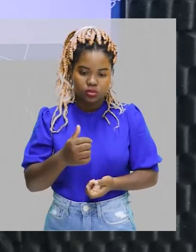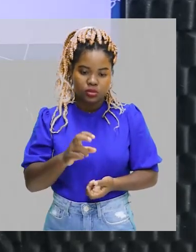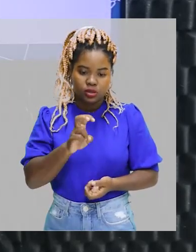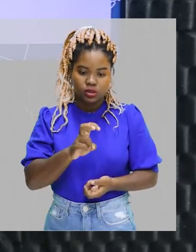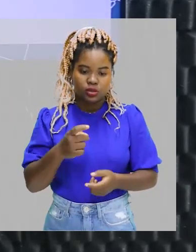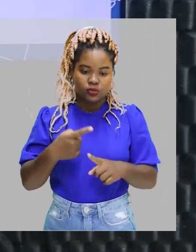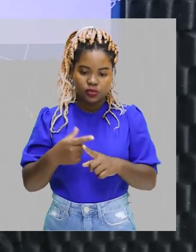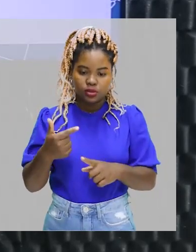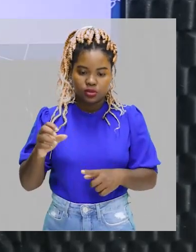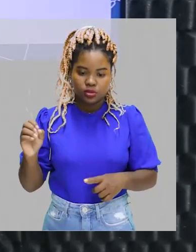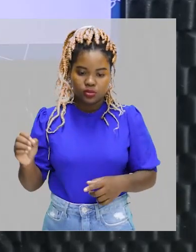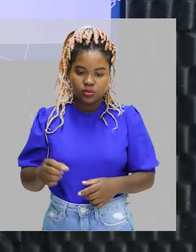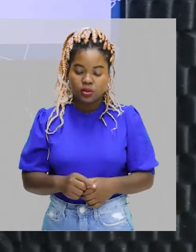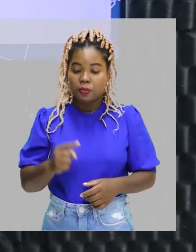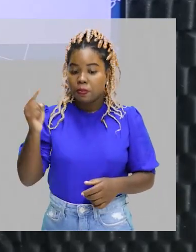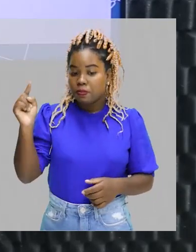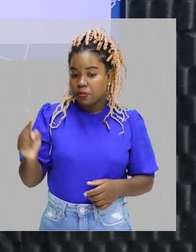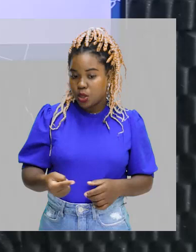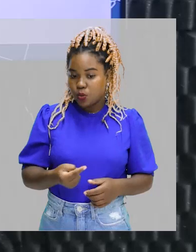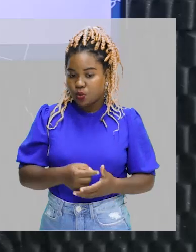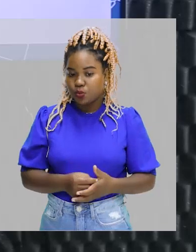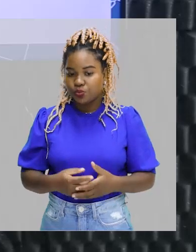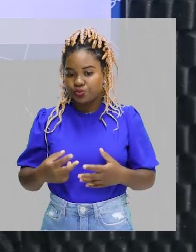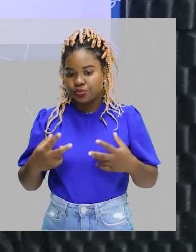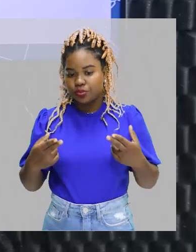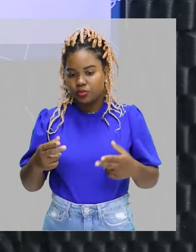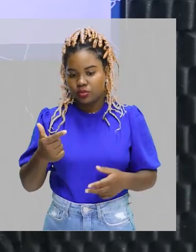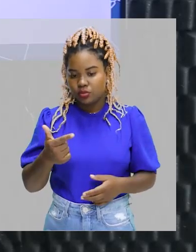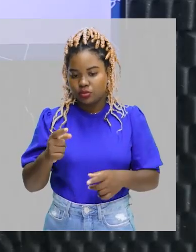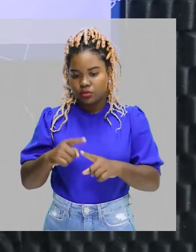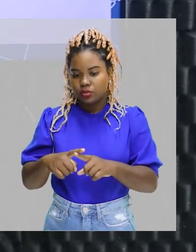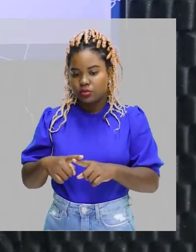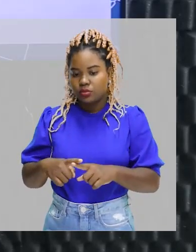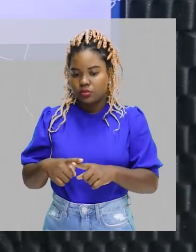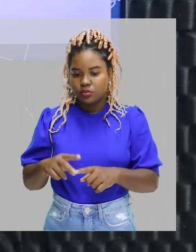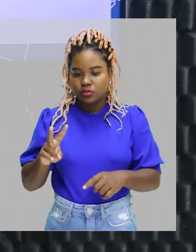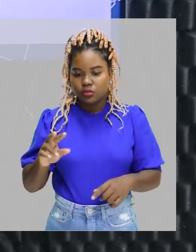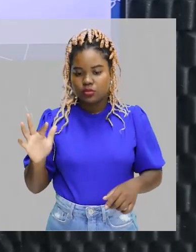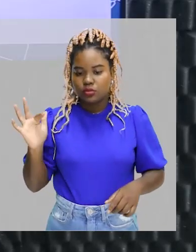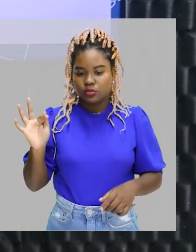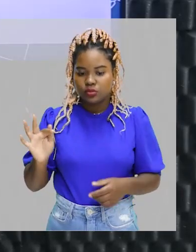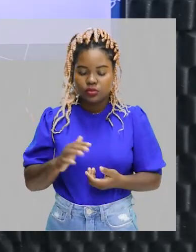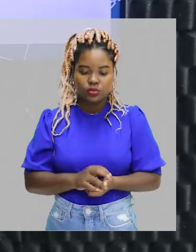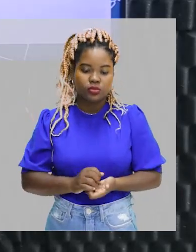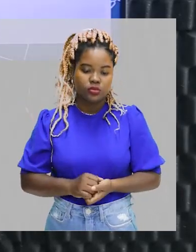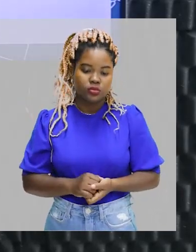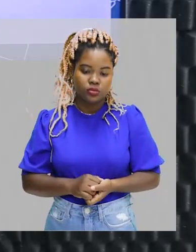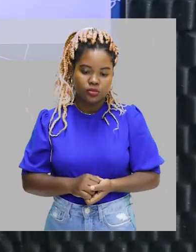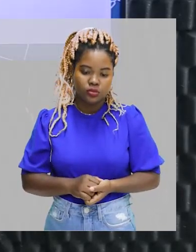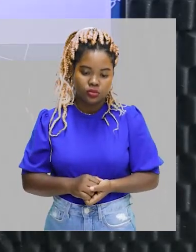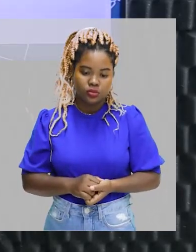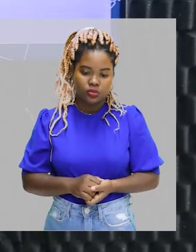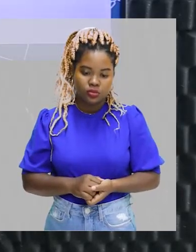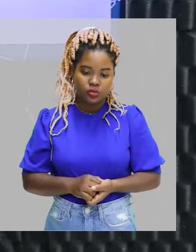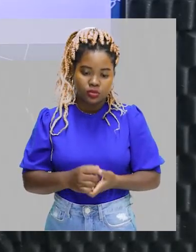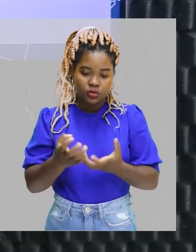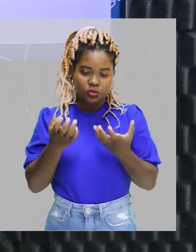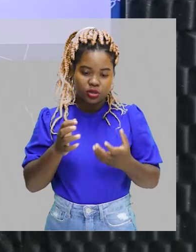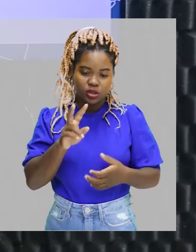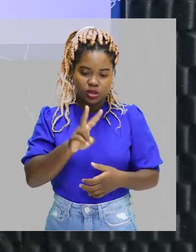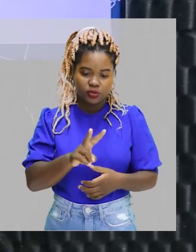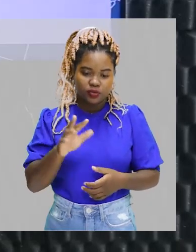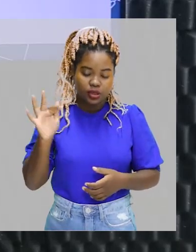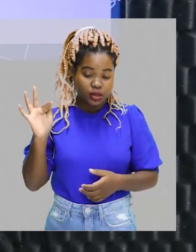vezes 200, 1.000, certo? 1.000 igual a 2 vezes VF. Como eu quero o VF,